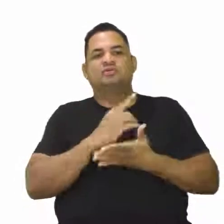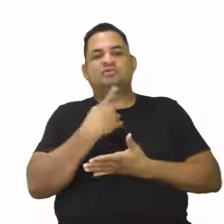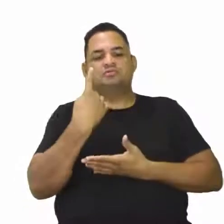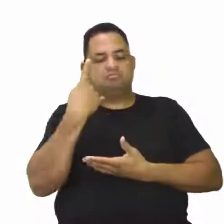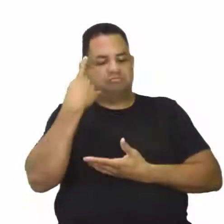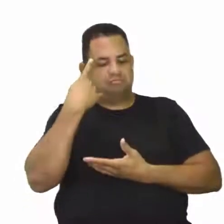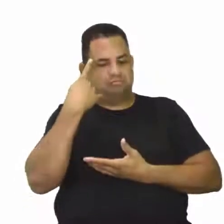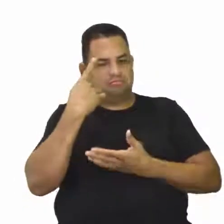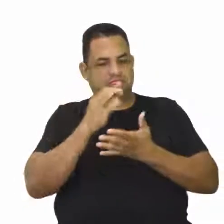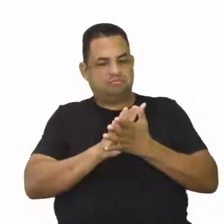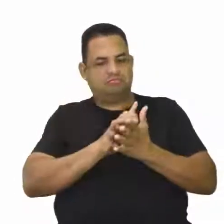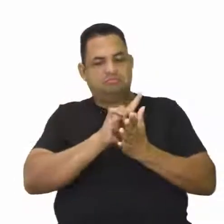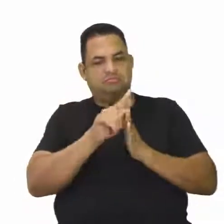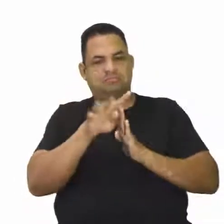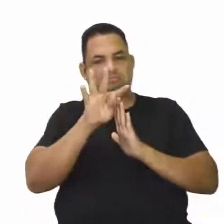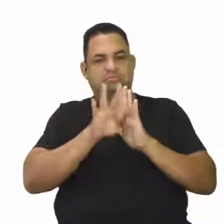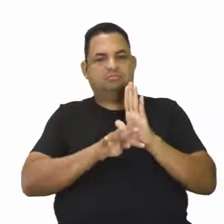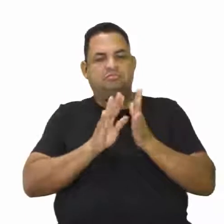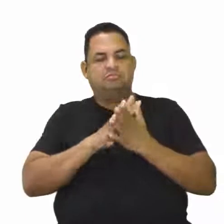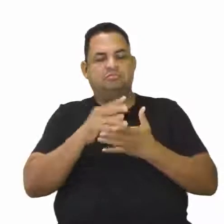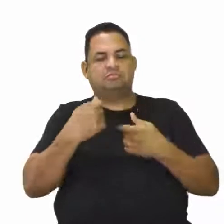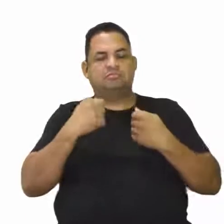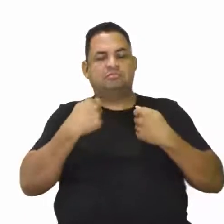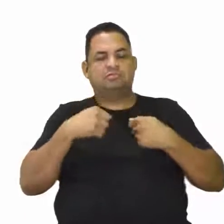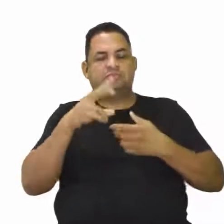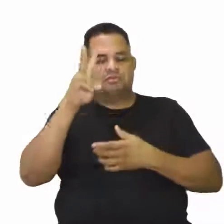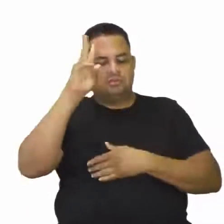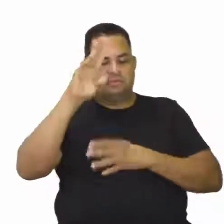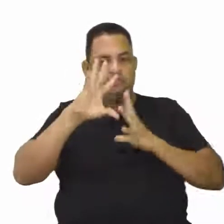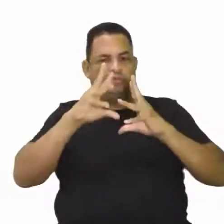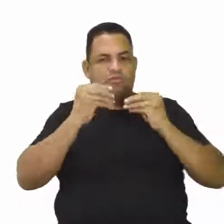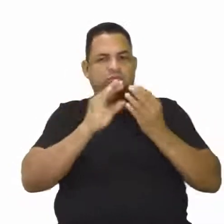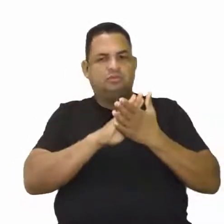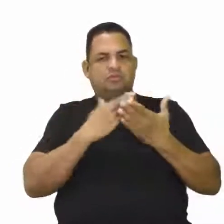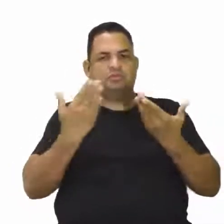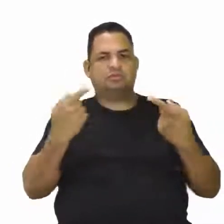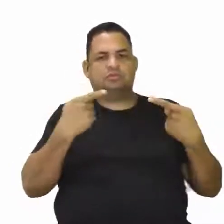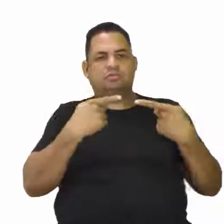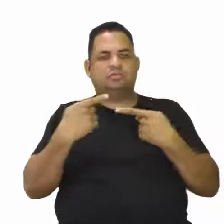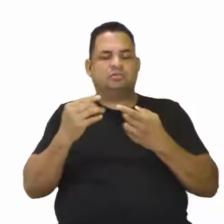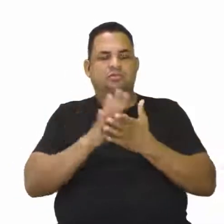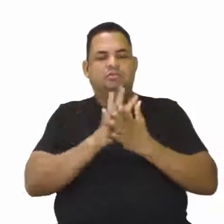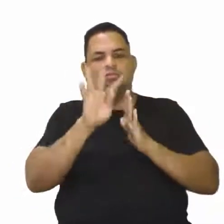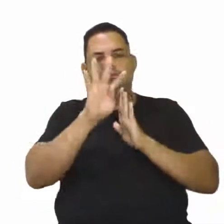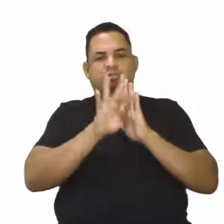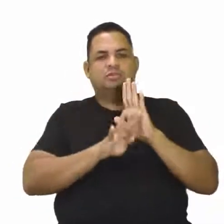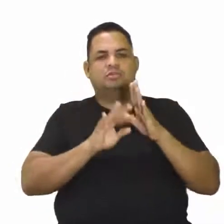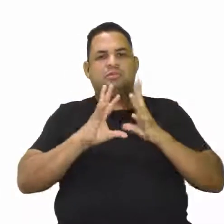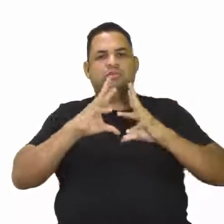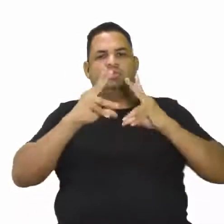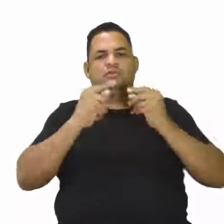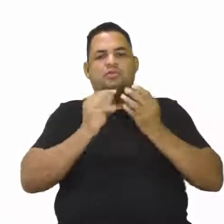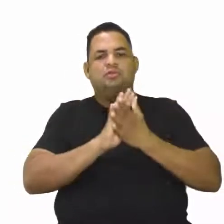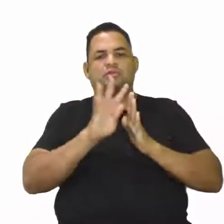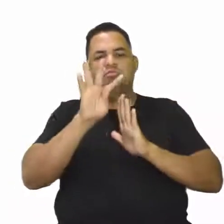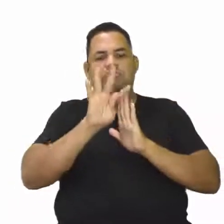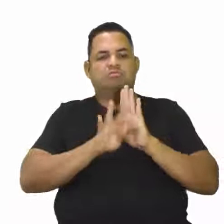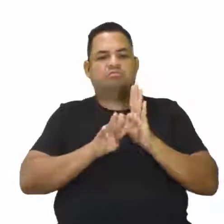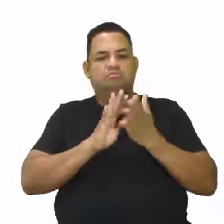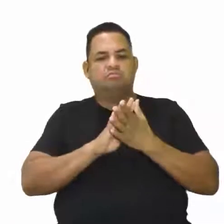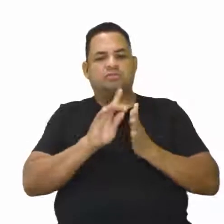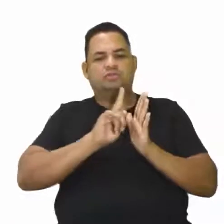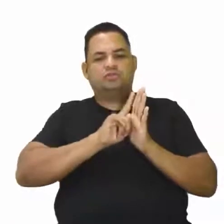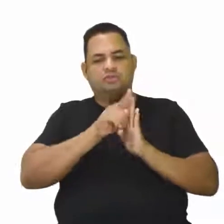gênero textual, nós temos que lembrar que é tudo aquilo que se relaciona a textos. Todo texto é